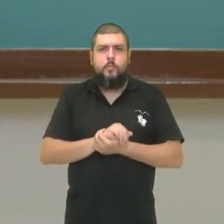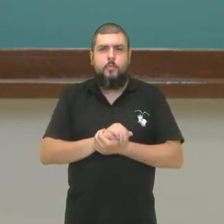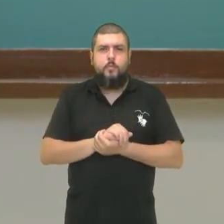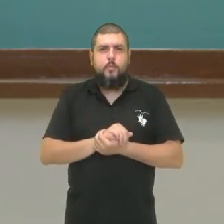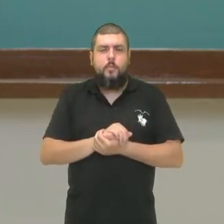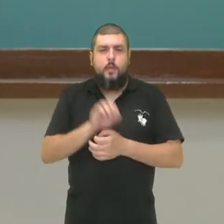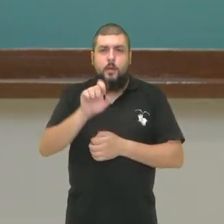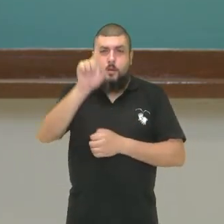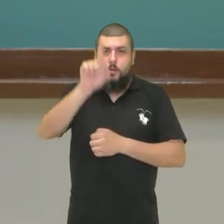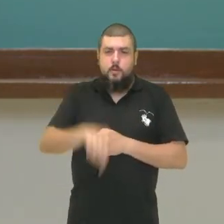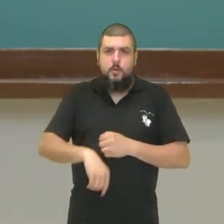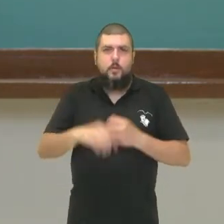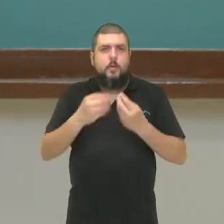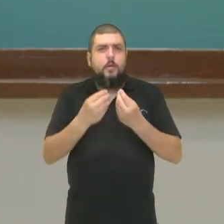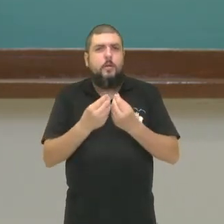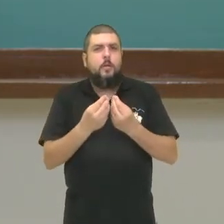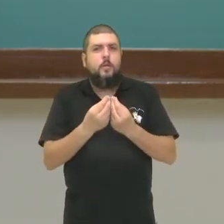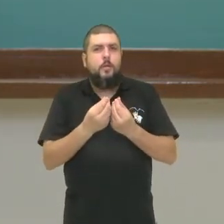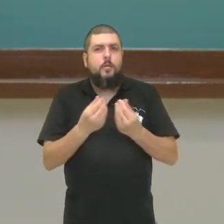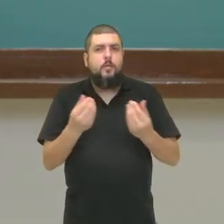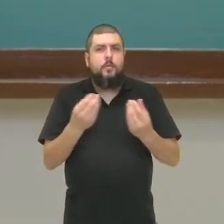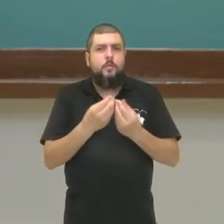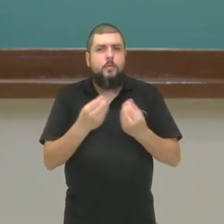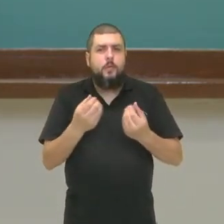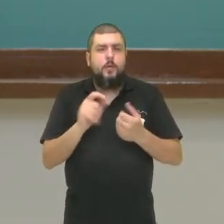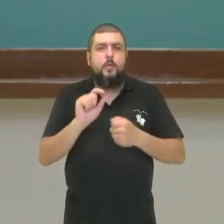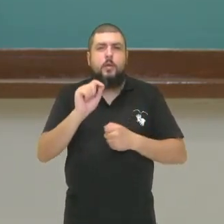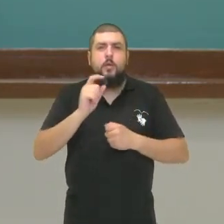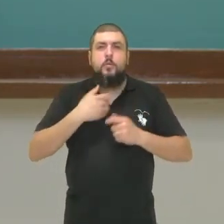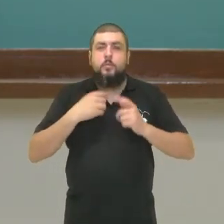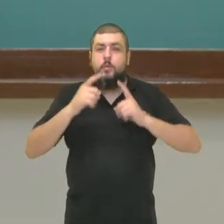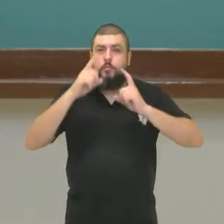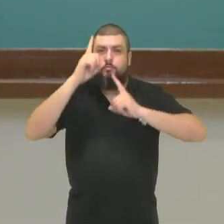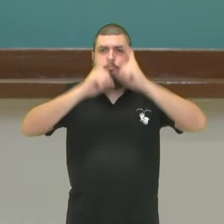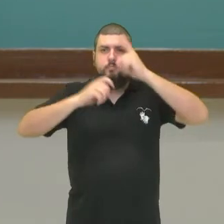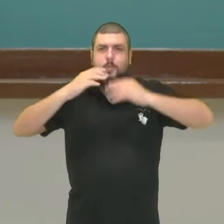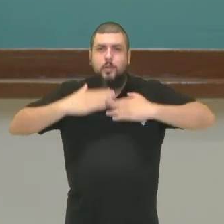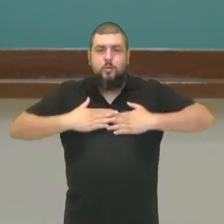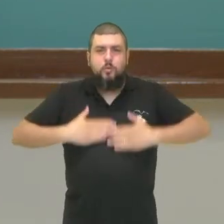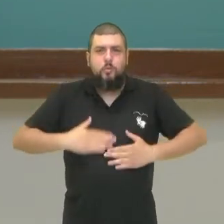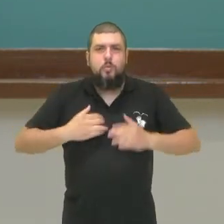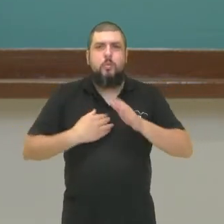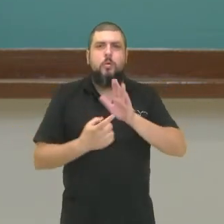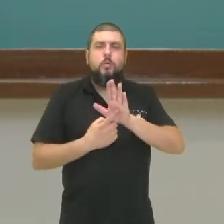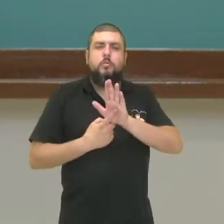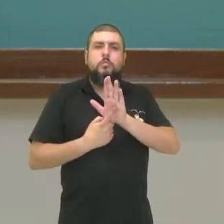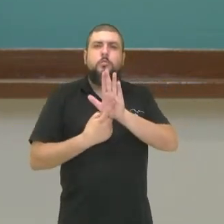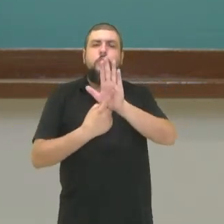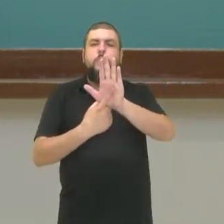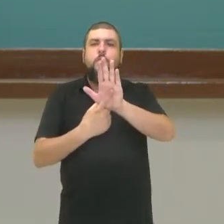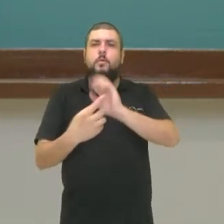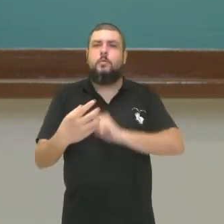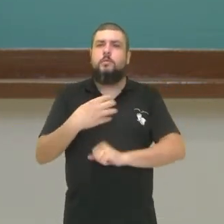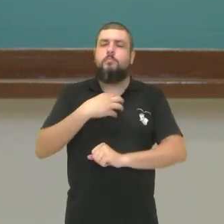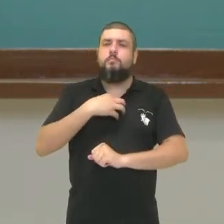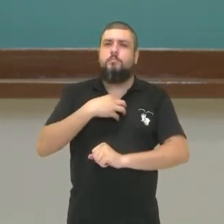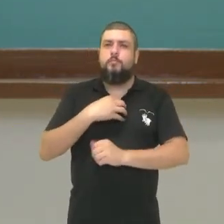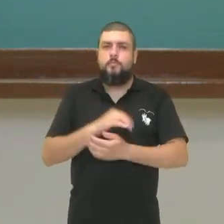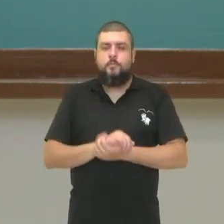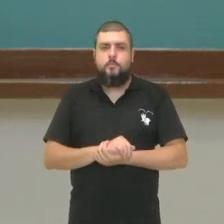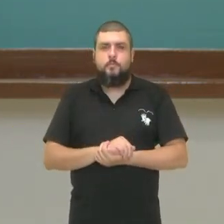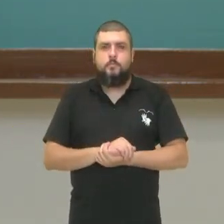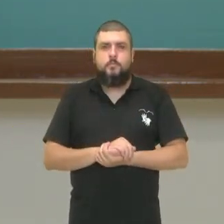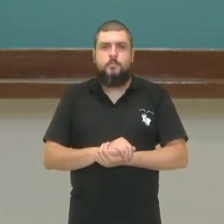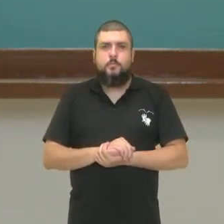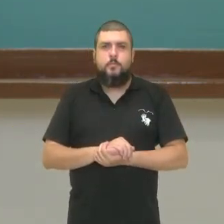que nós falamos ali, que realmente vai expressar aquilo que o corpo quer falar, aquilo que o corpo quer transmitir, né?